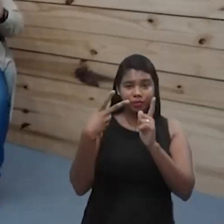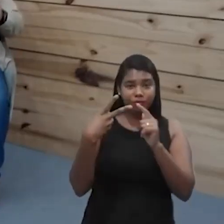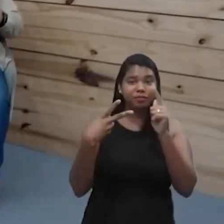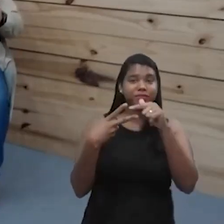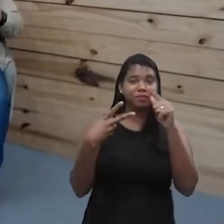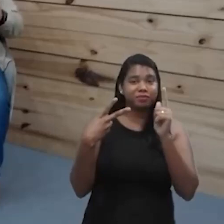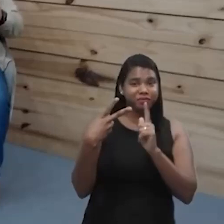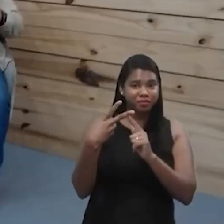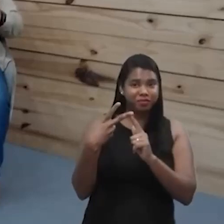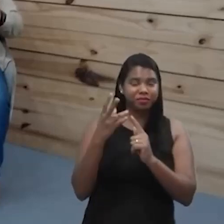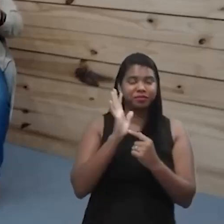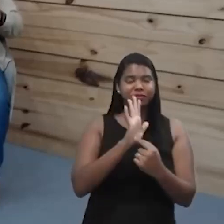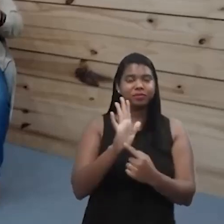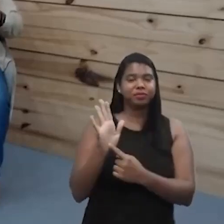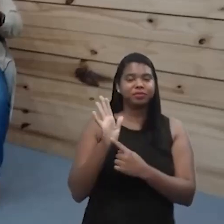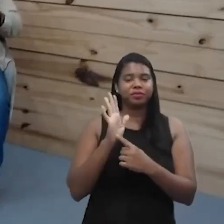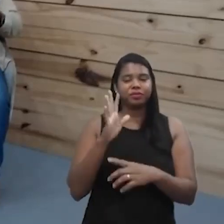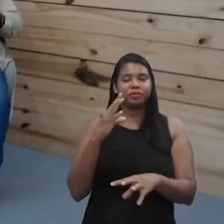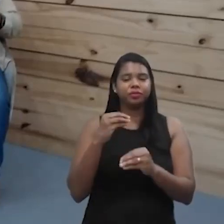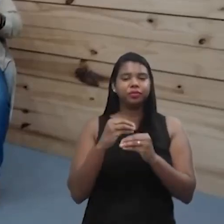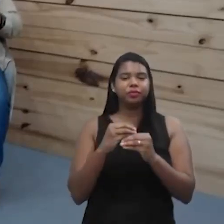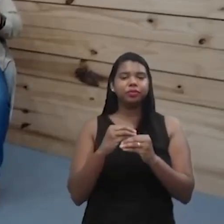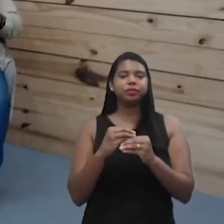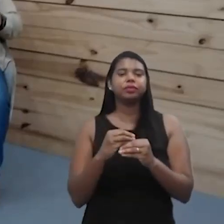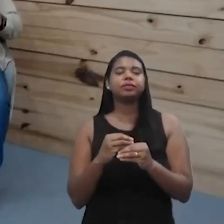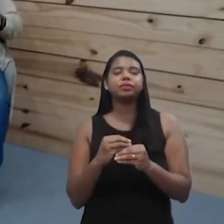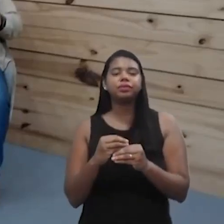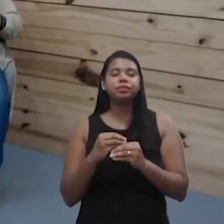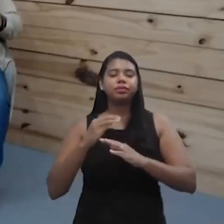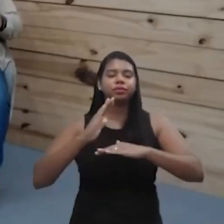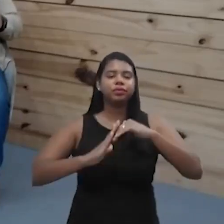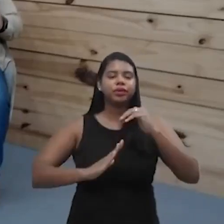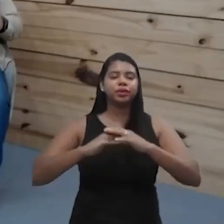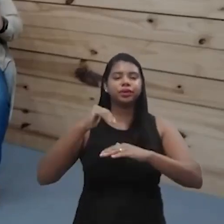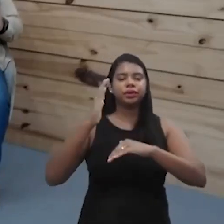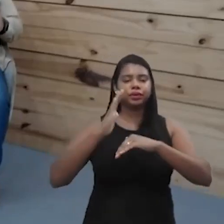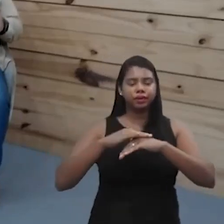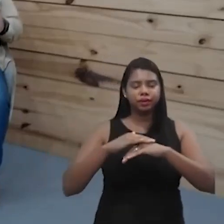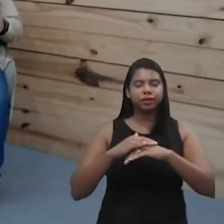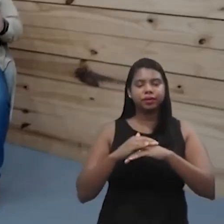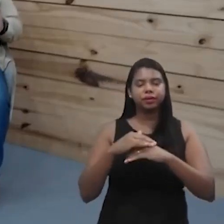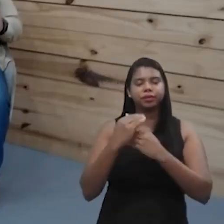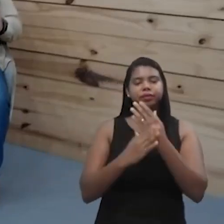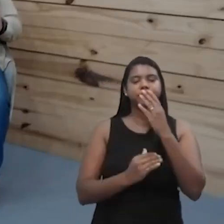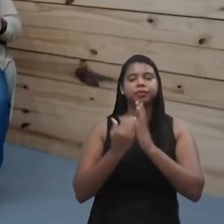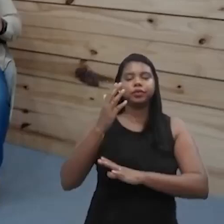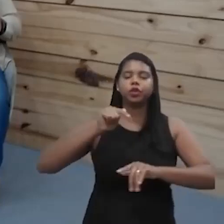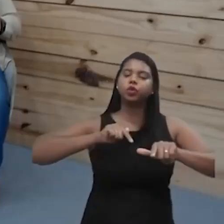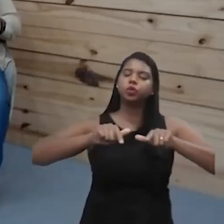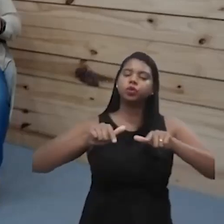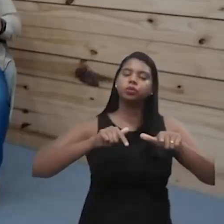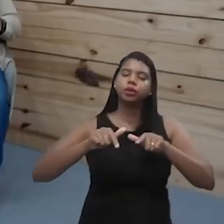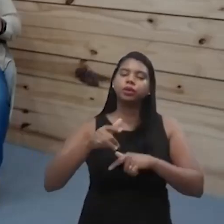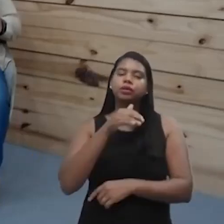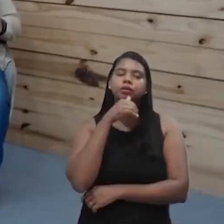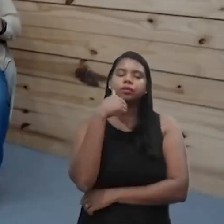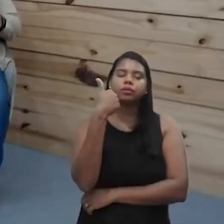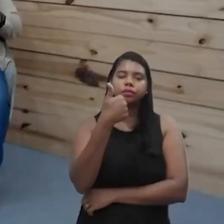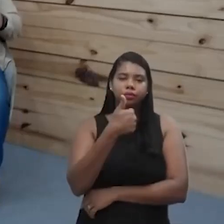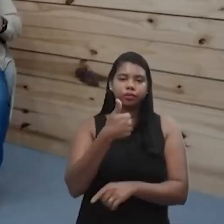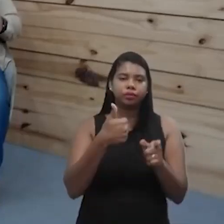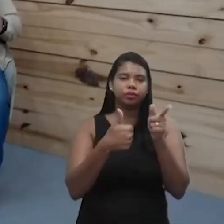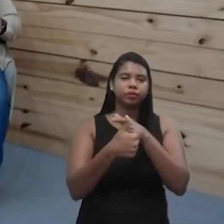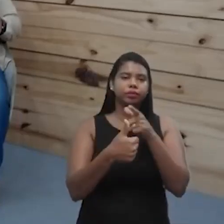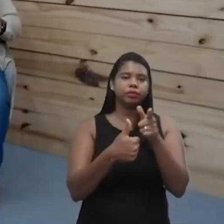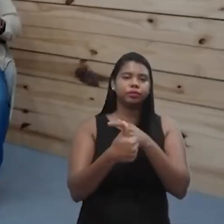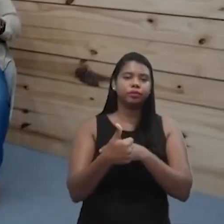são substanciais para essa formação da qualificação da mão de obra profissional. Uma é o uso